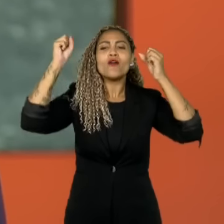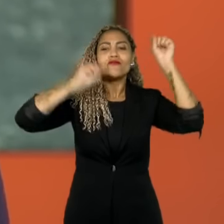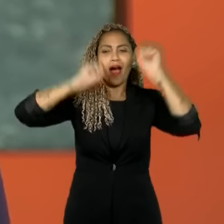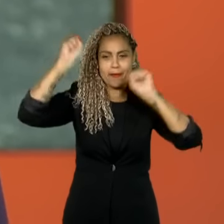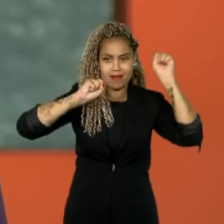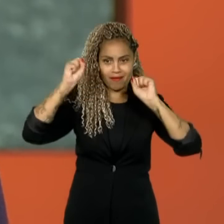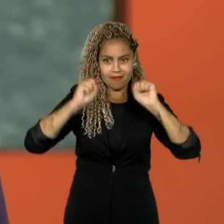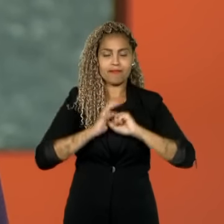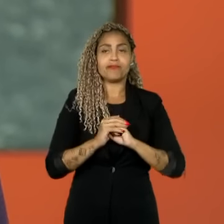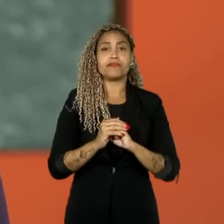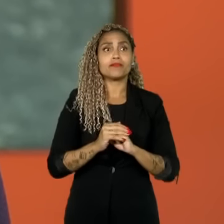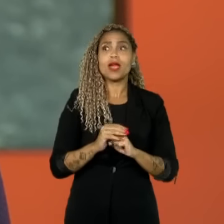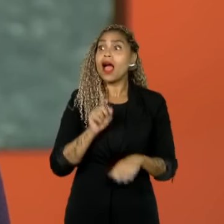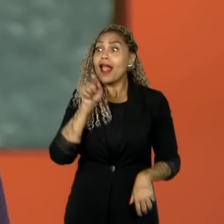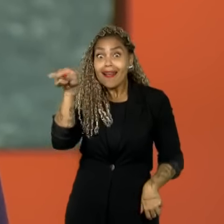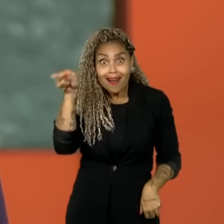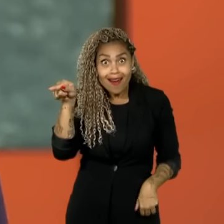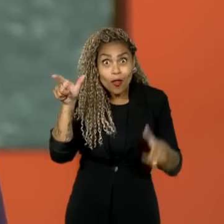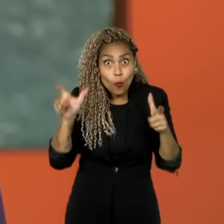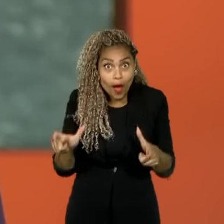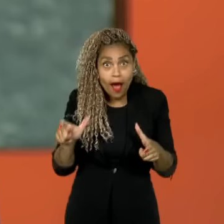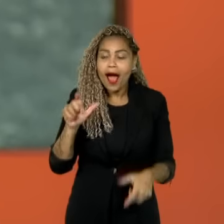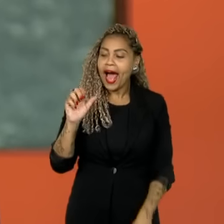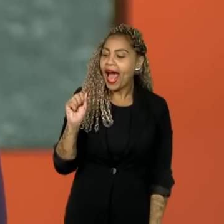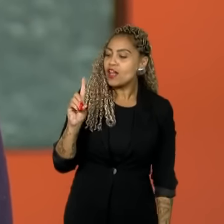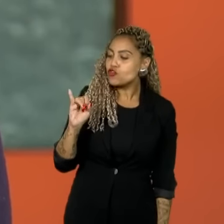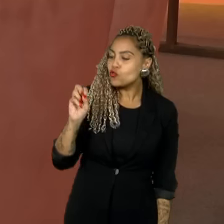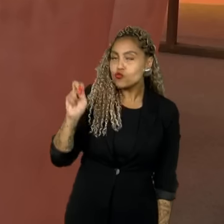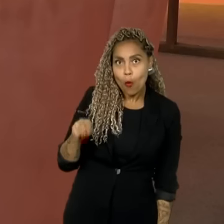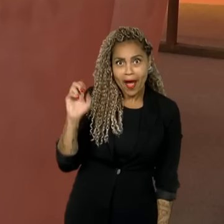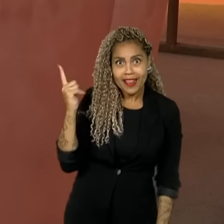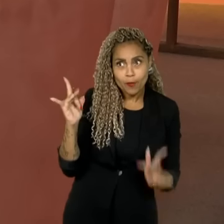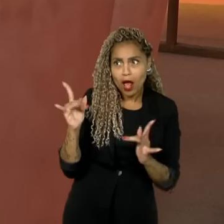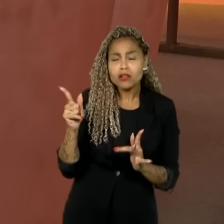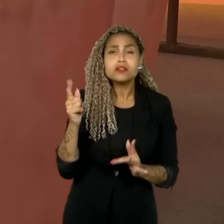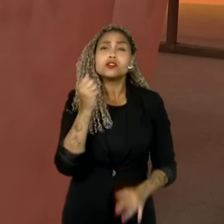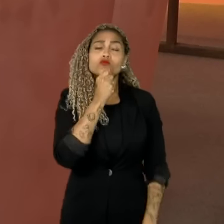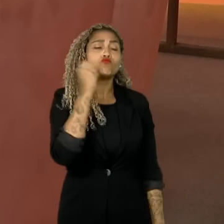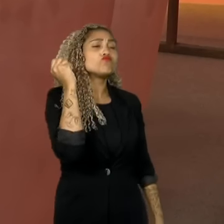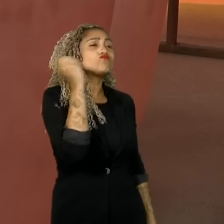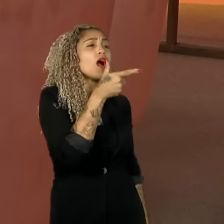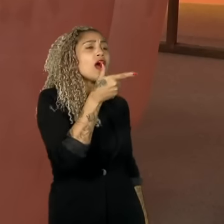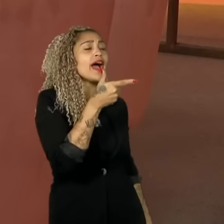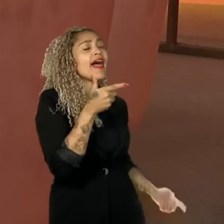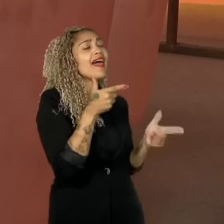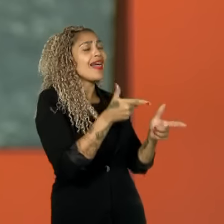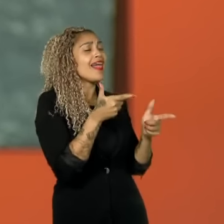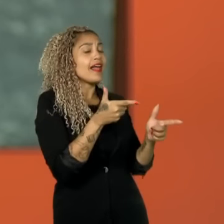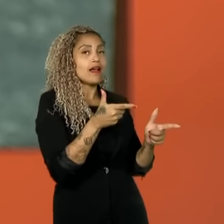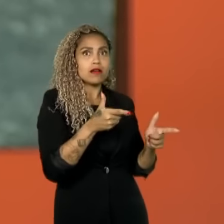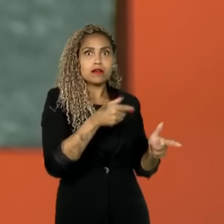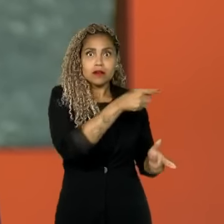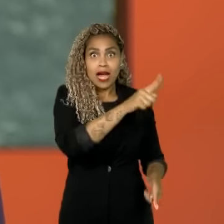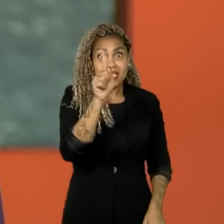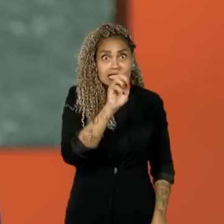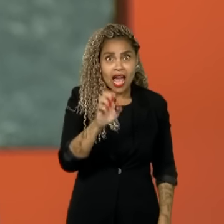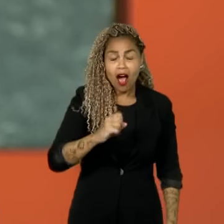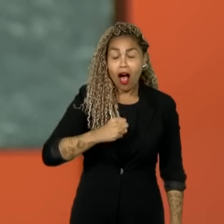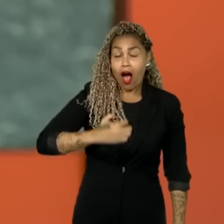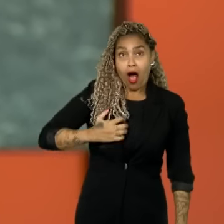o Adilson debochou, né, da Clara. Irritado, o irmão pegou uma faca e assassinou esse rapaz, né?